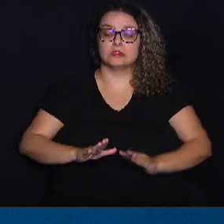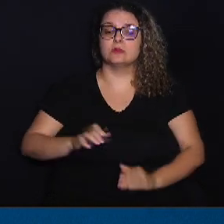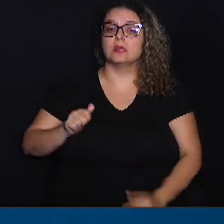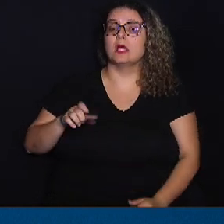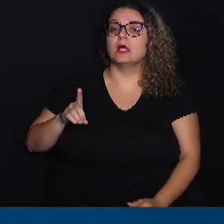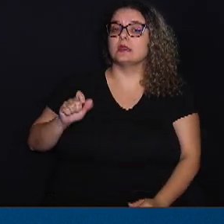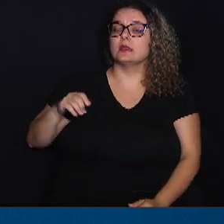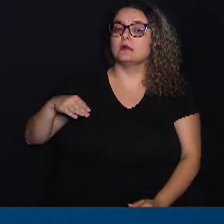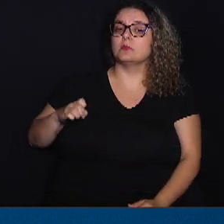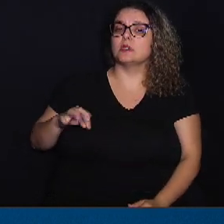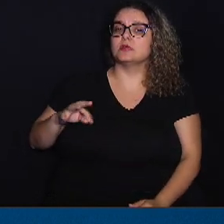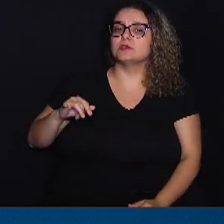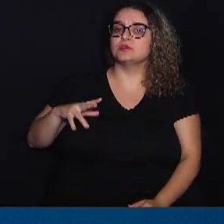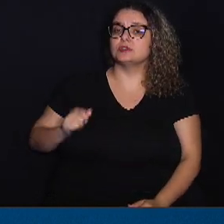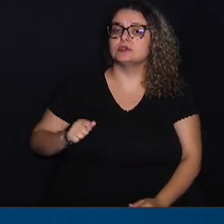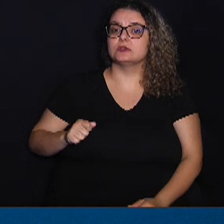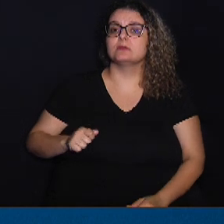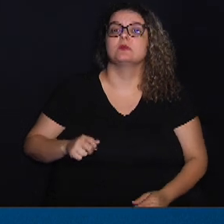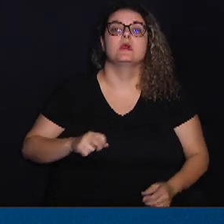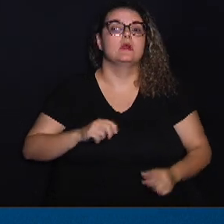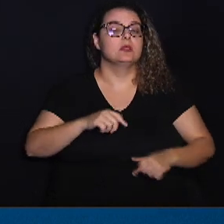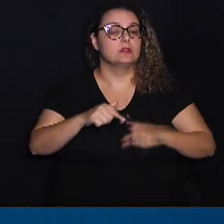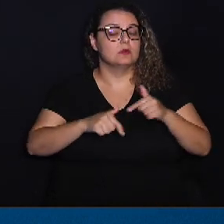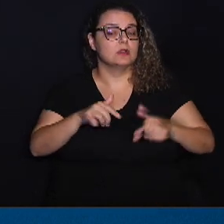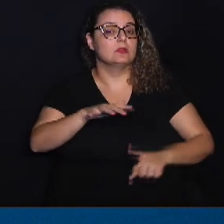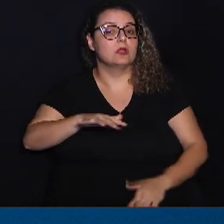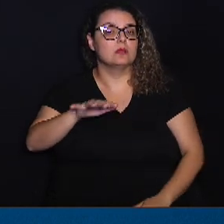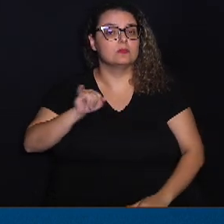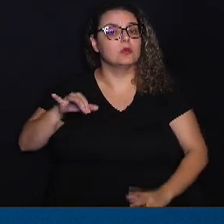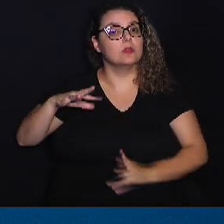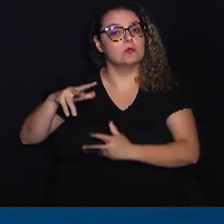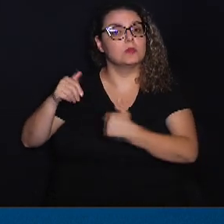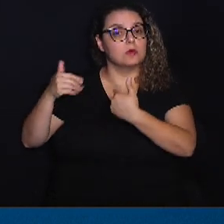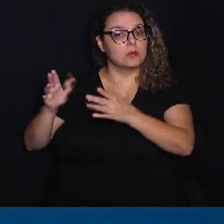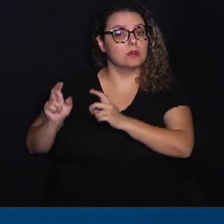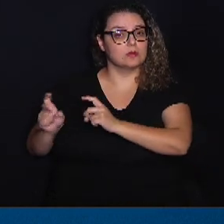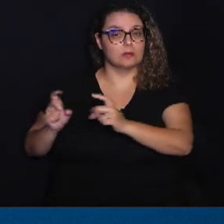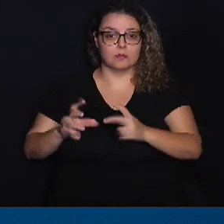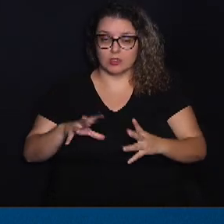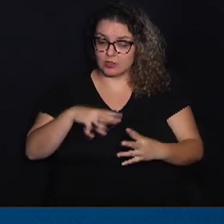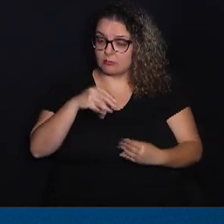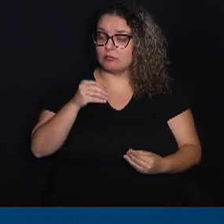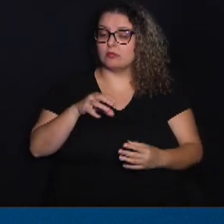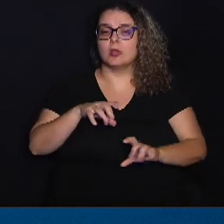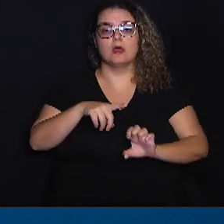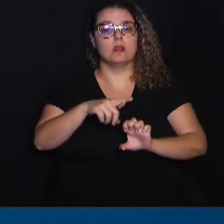Exterior marcada por experiência habilidade excepcionais e espírito